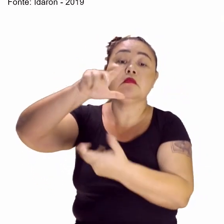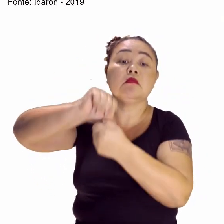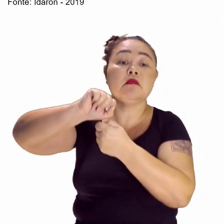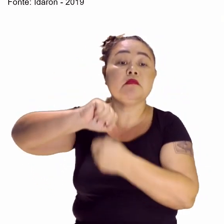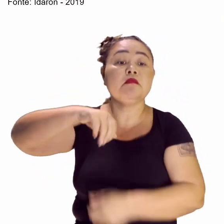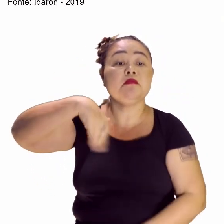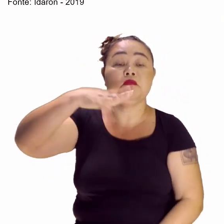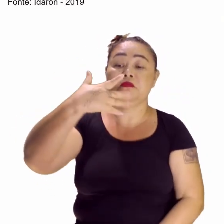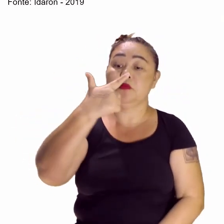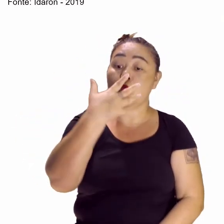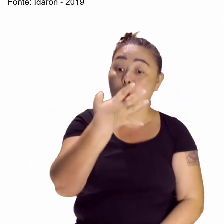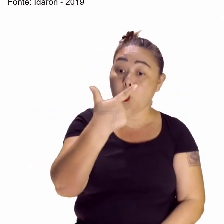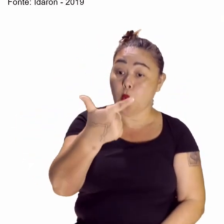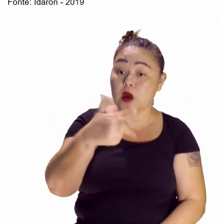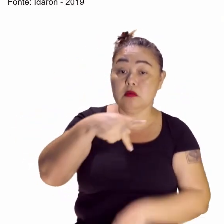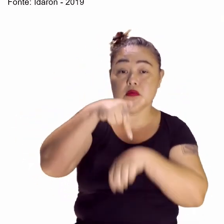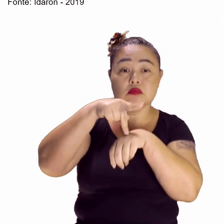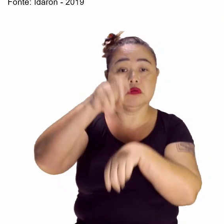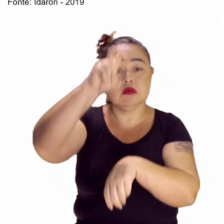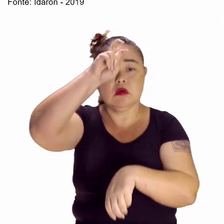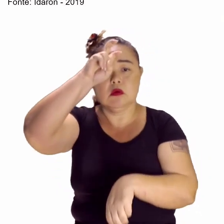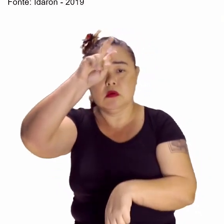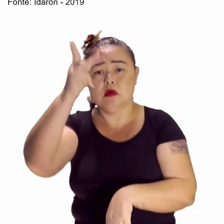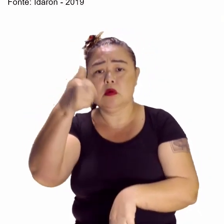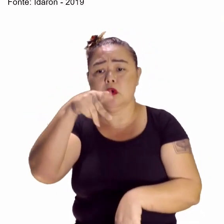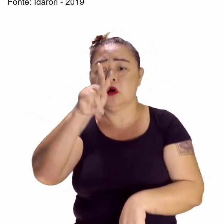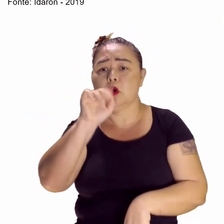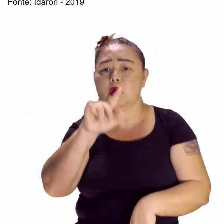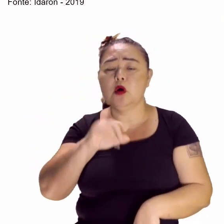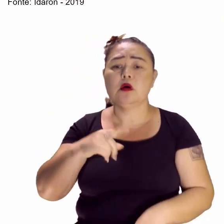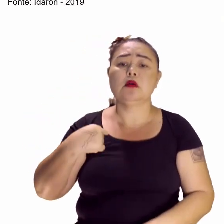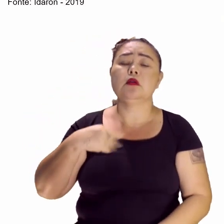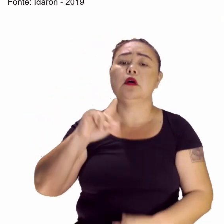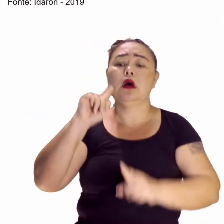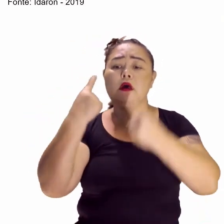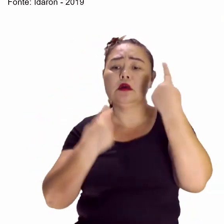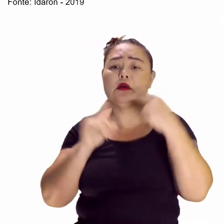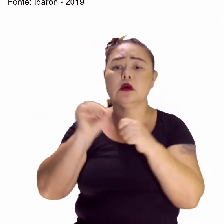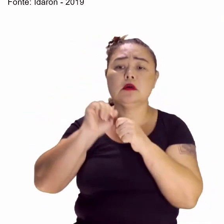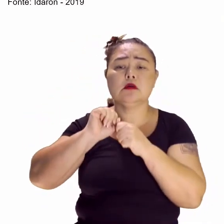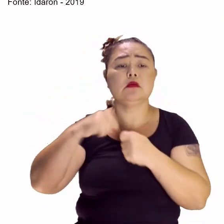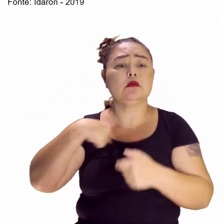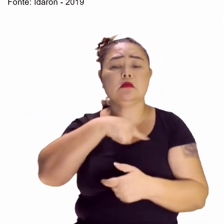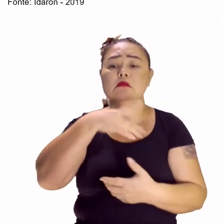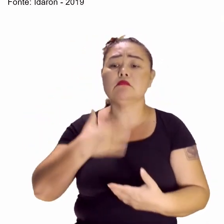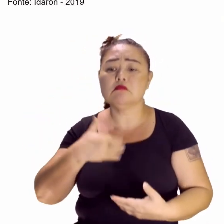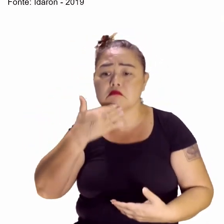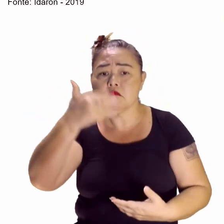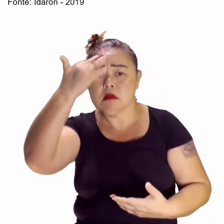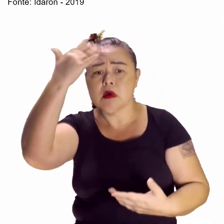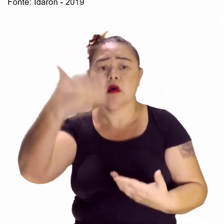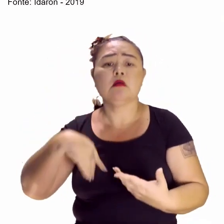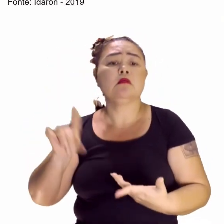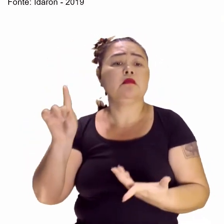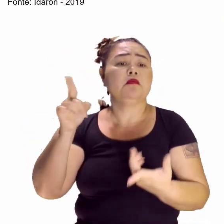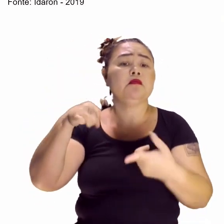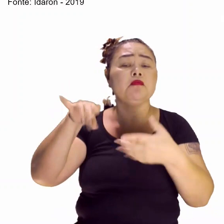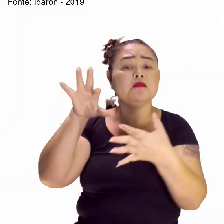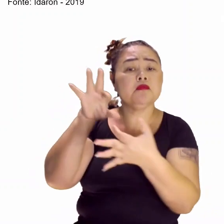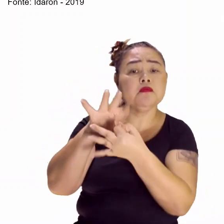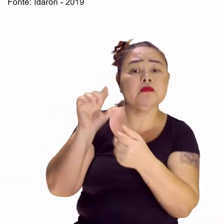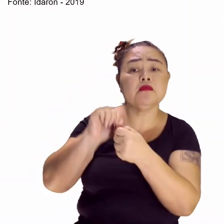mais de 42 países aí do Egito Hong Kong Chile Emirados Árabes Unidos são os principais